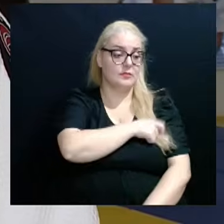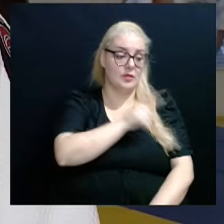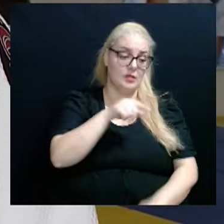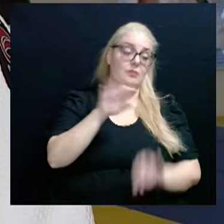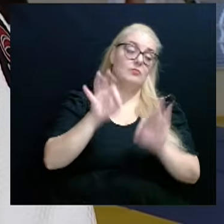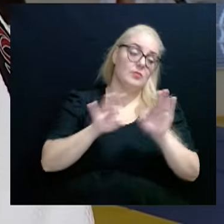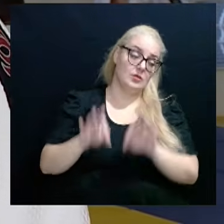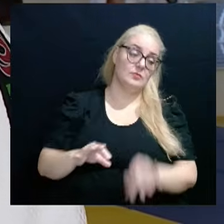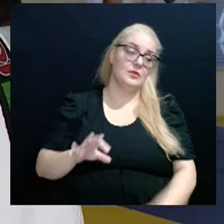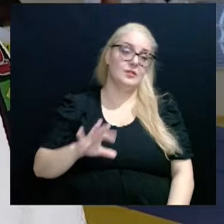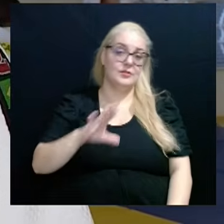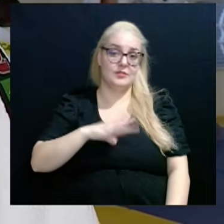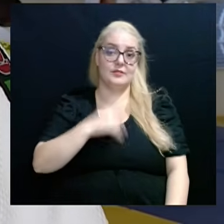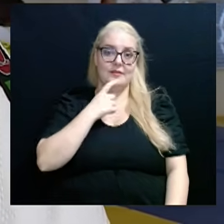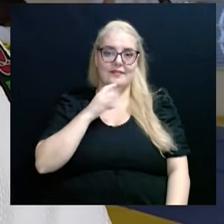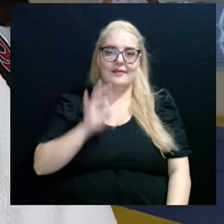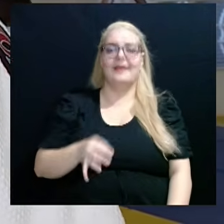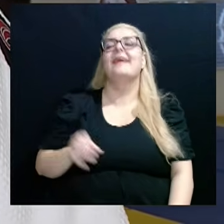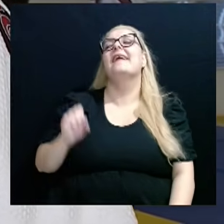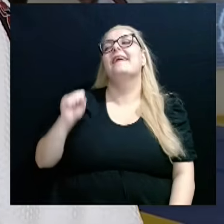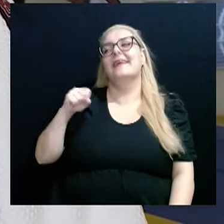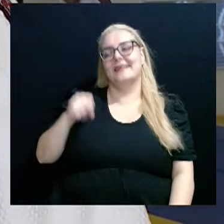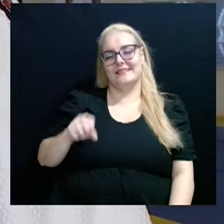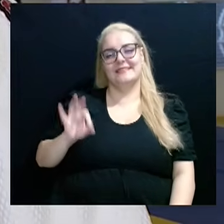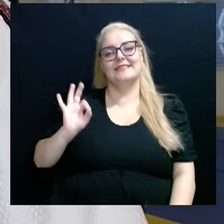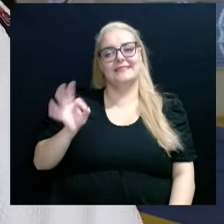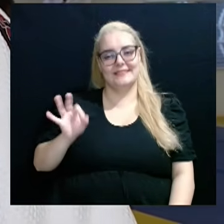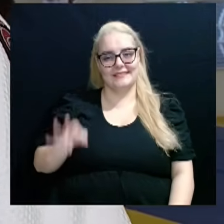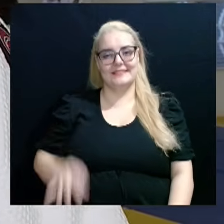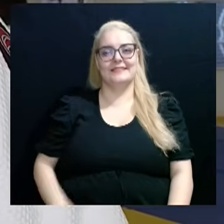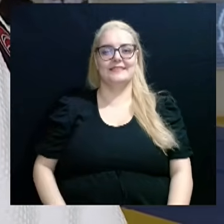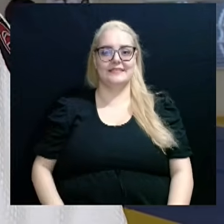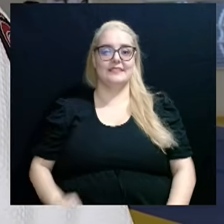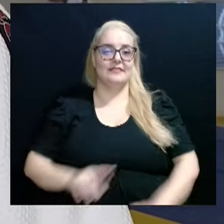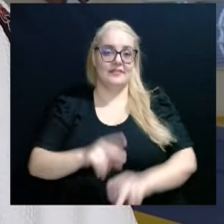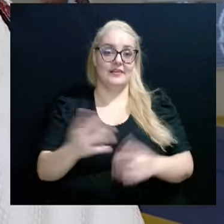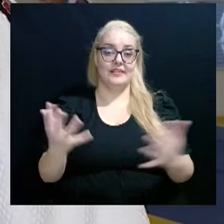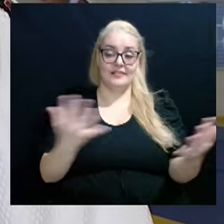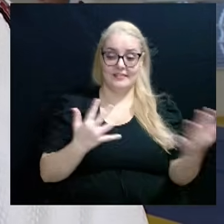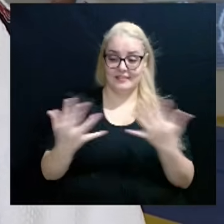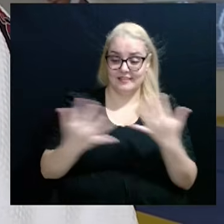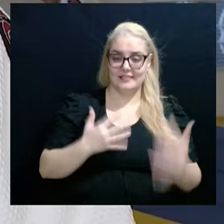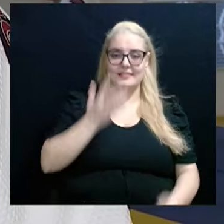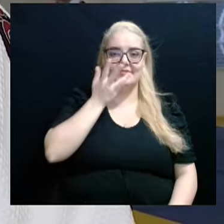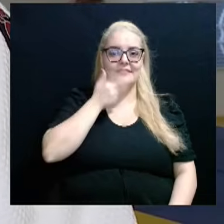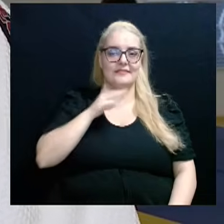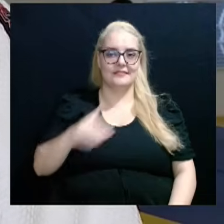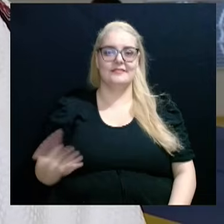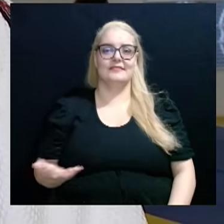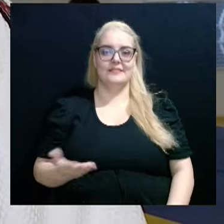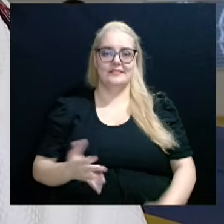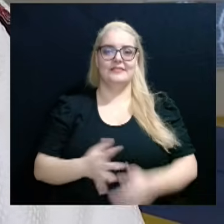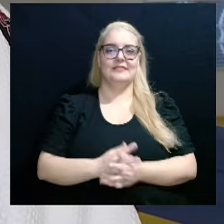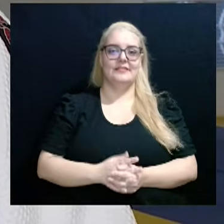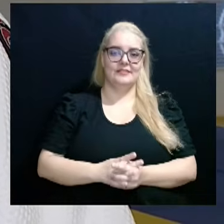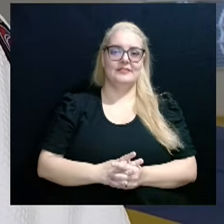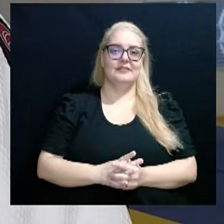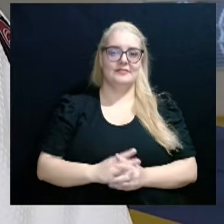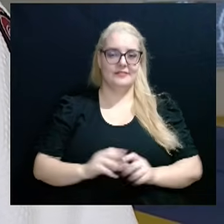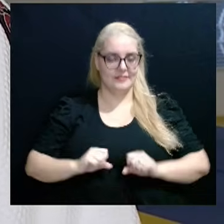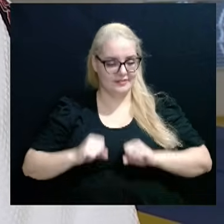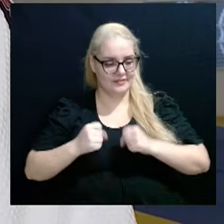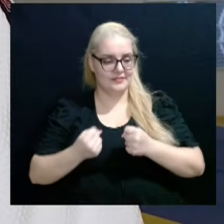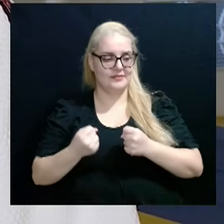certo? Eu acho que muitas crianças têm vindo, sendo ganhadas para Deus e no esporte também,